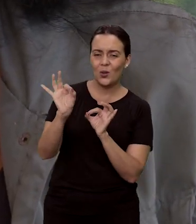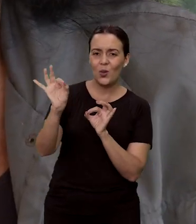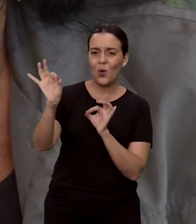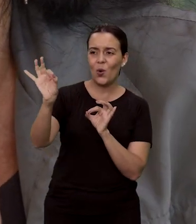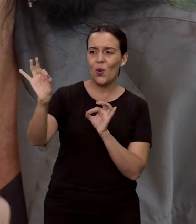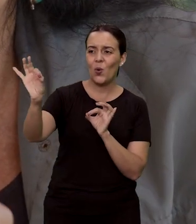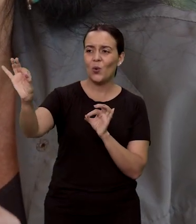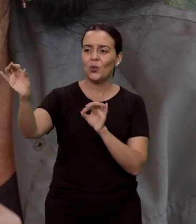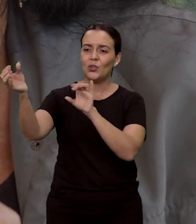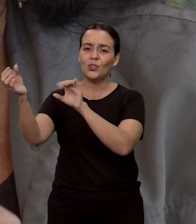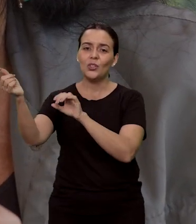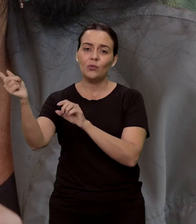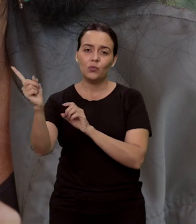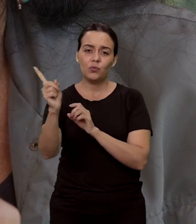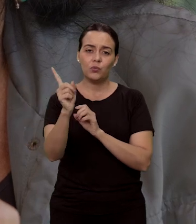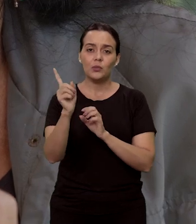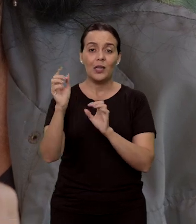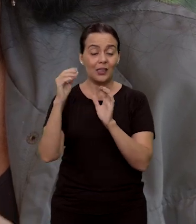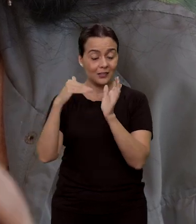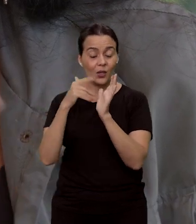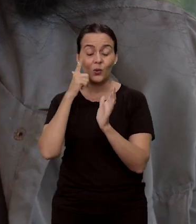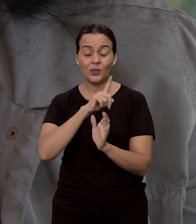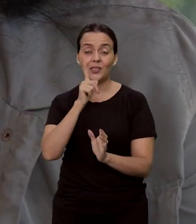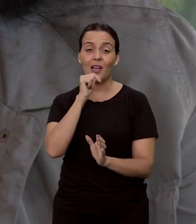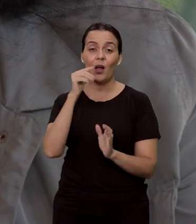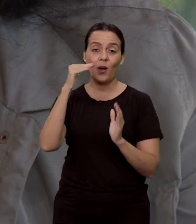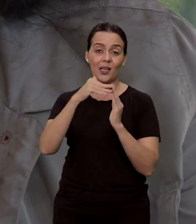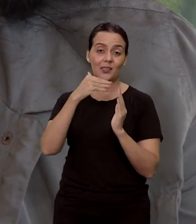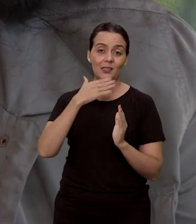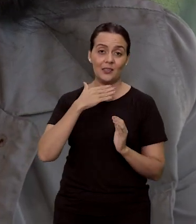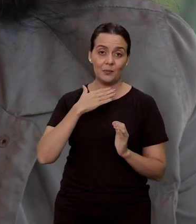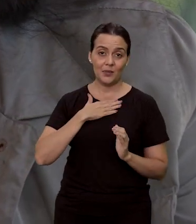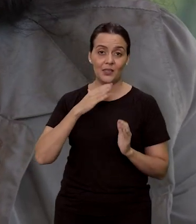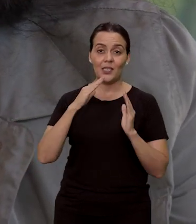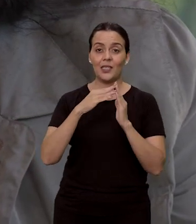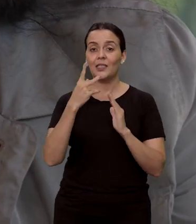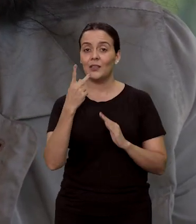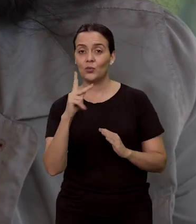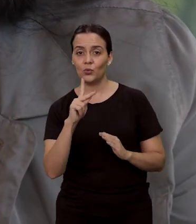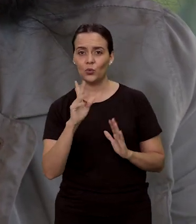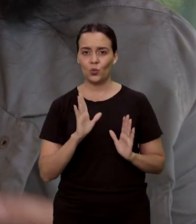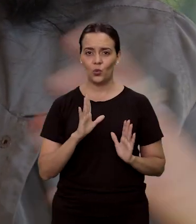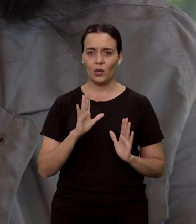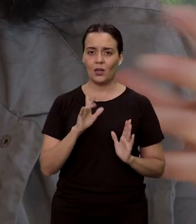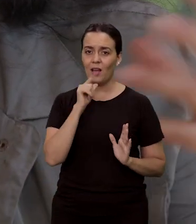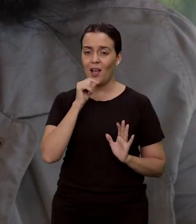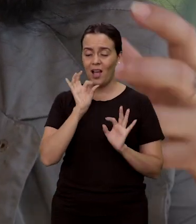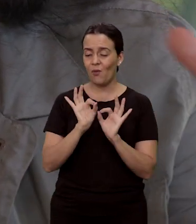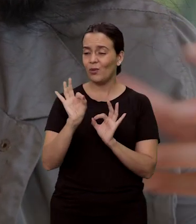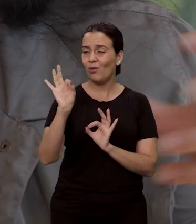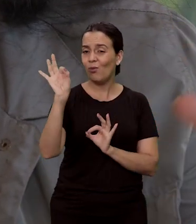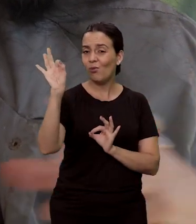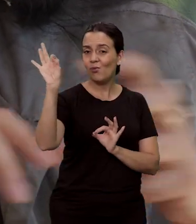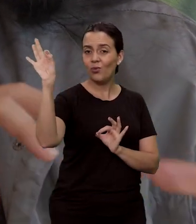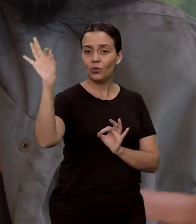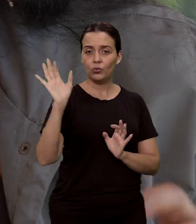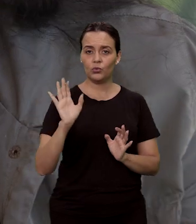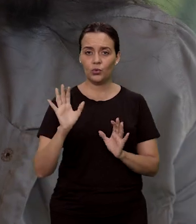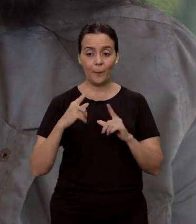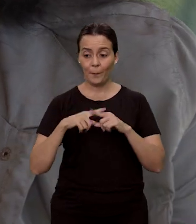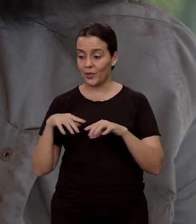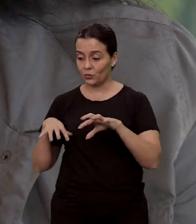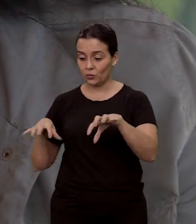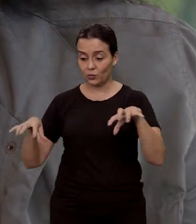longe porque os nossos rios estão poluídos. Só que esse cada vez mais longe não tem mais. Todas as regiões disputam as